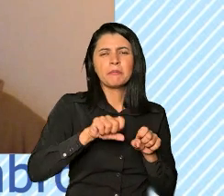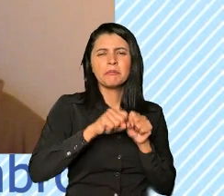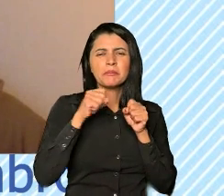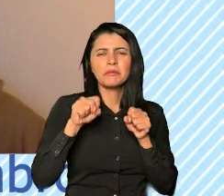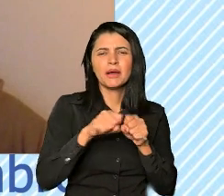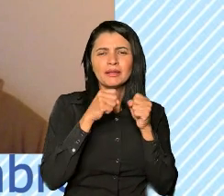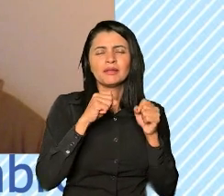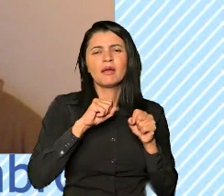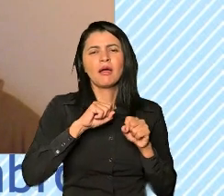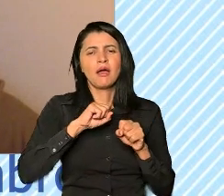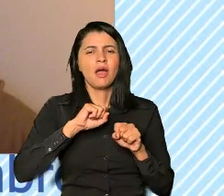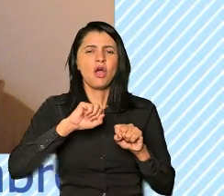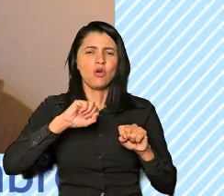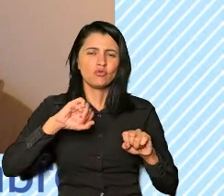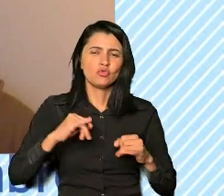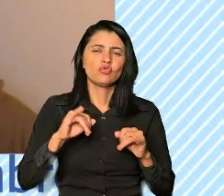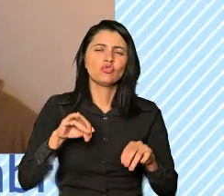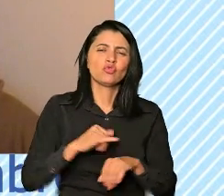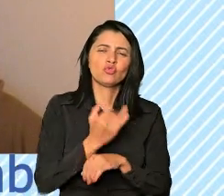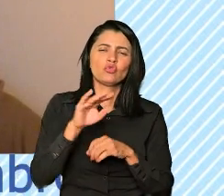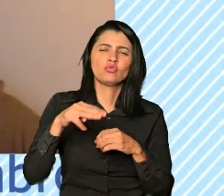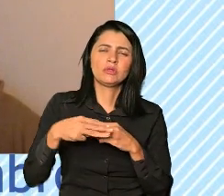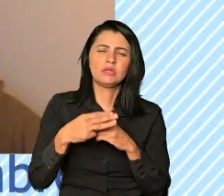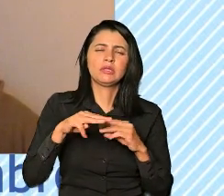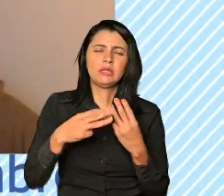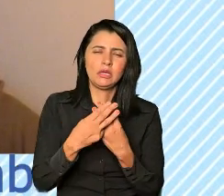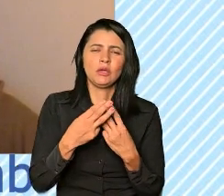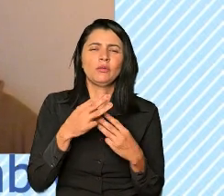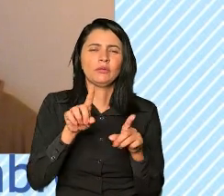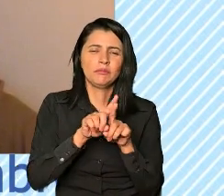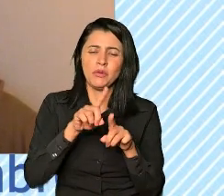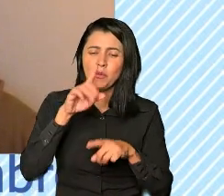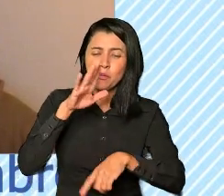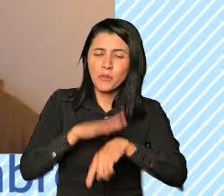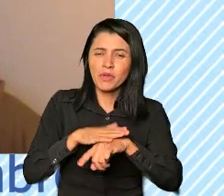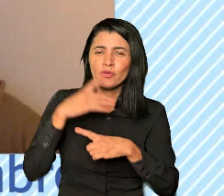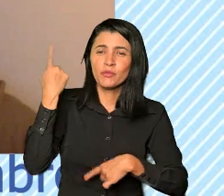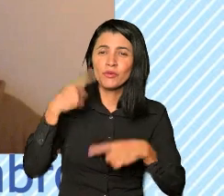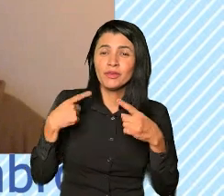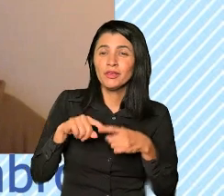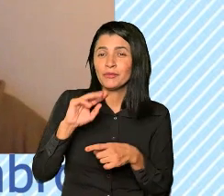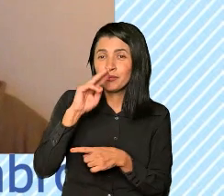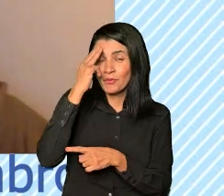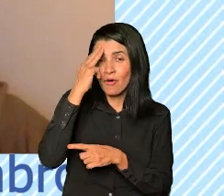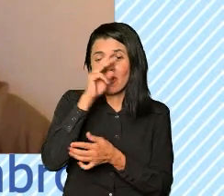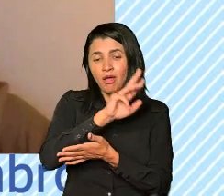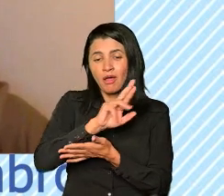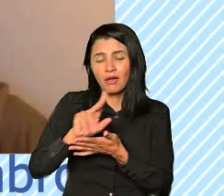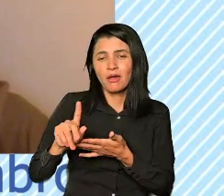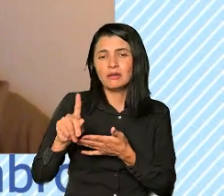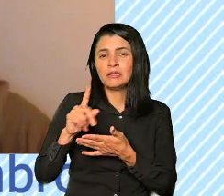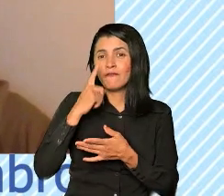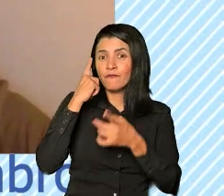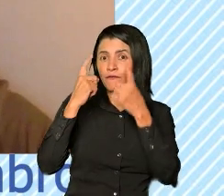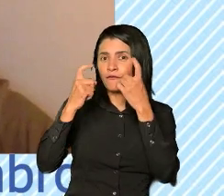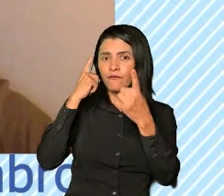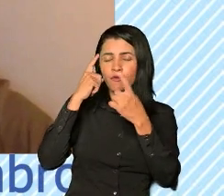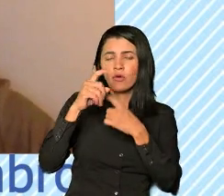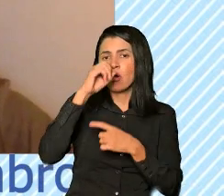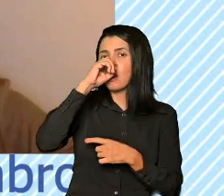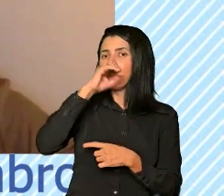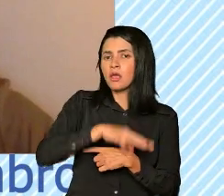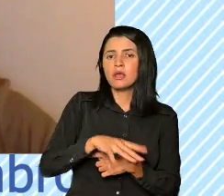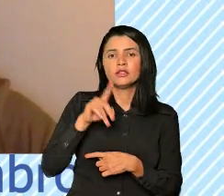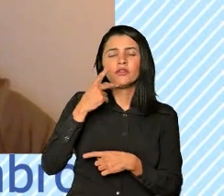Mas do momento político, da memória, né, das barbaridades, né? O autor, ele chama o campo,